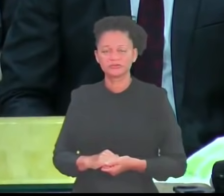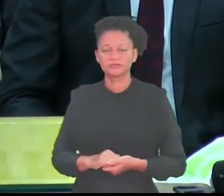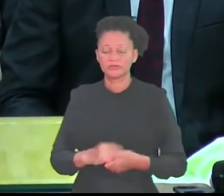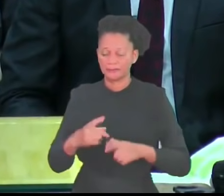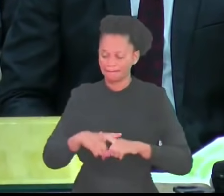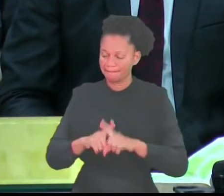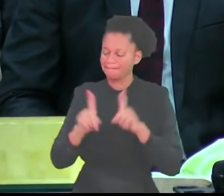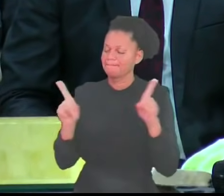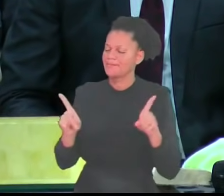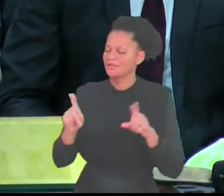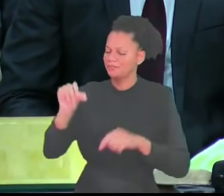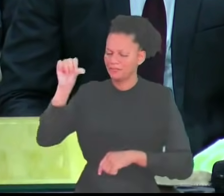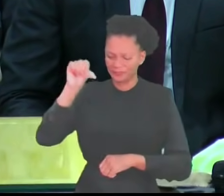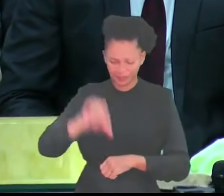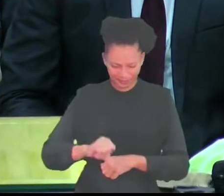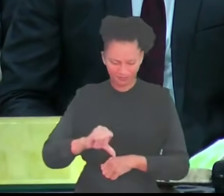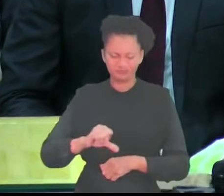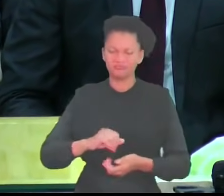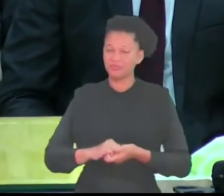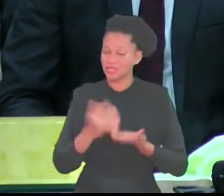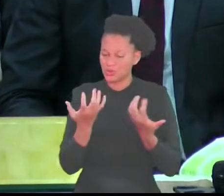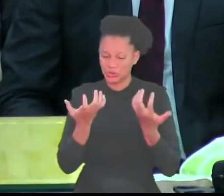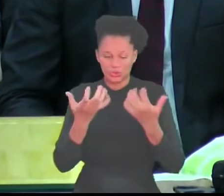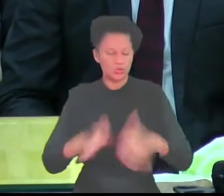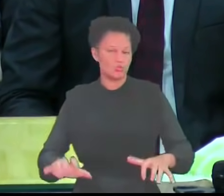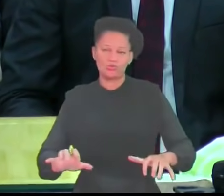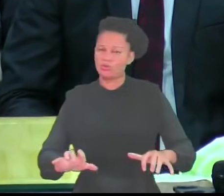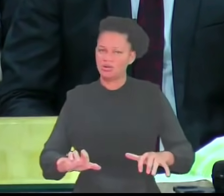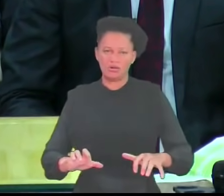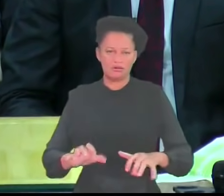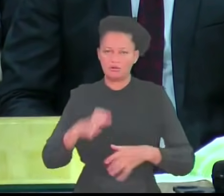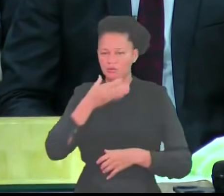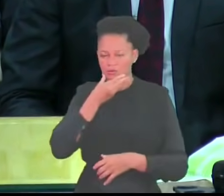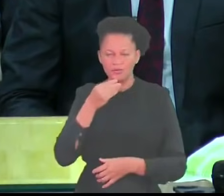Mas o pior, que eles nem querem mais profeta.